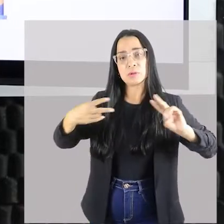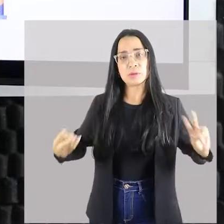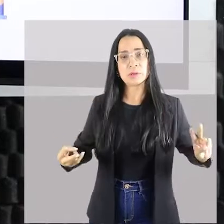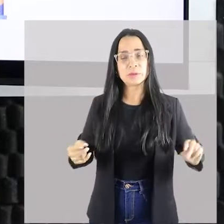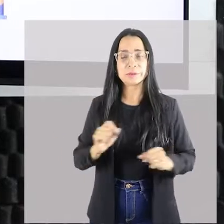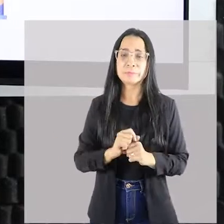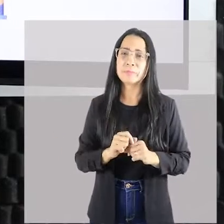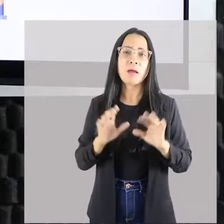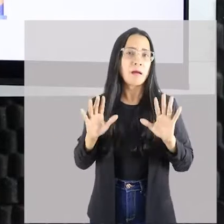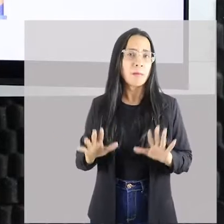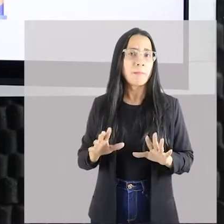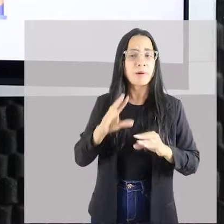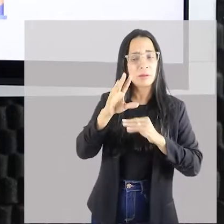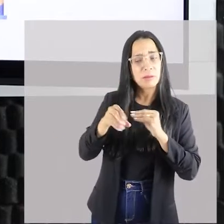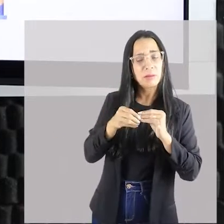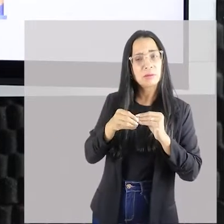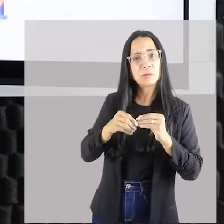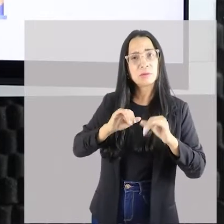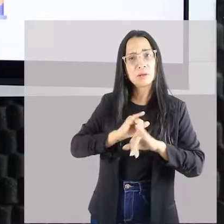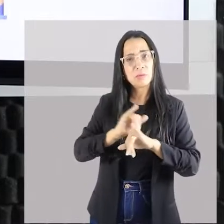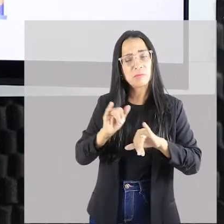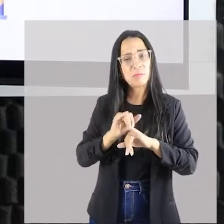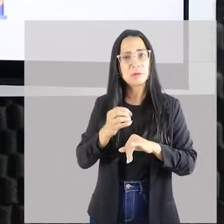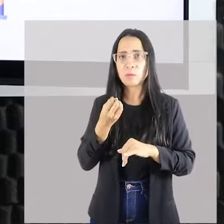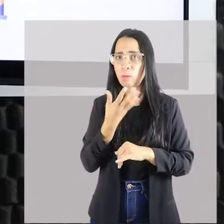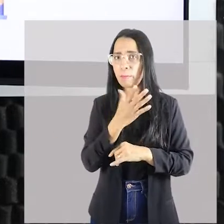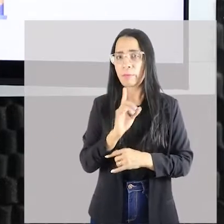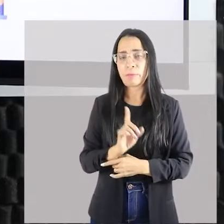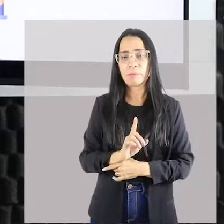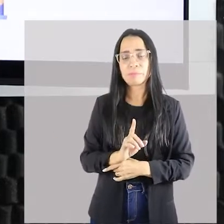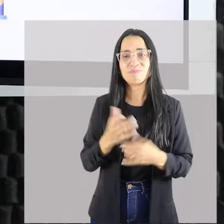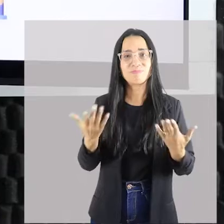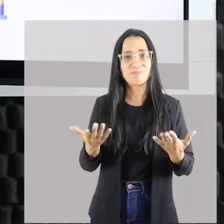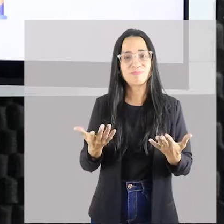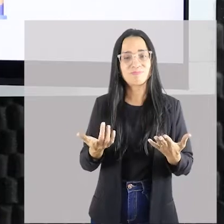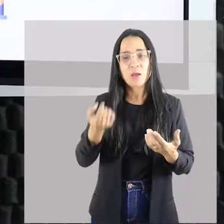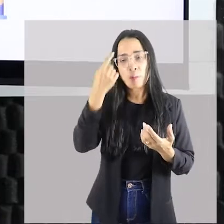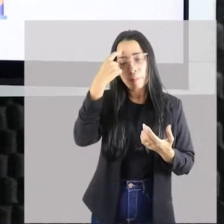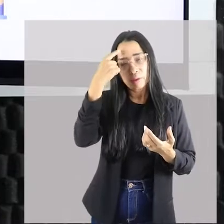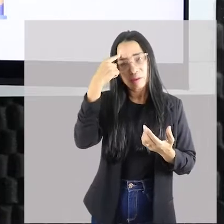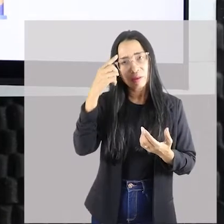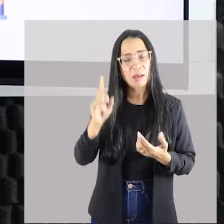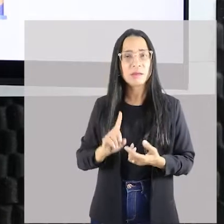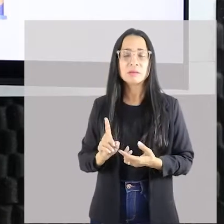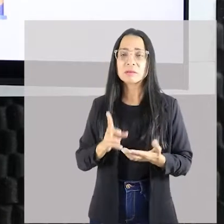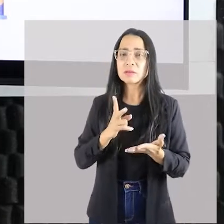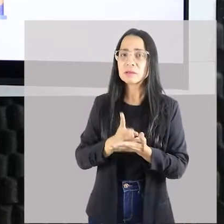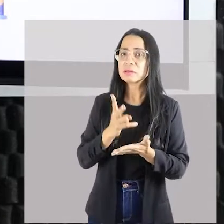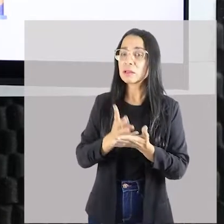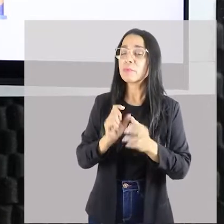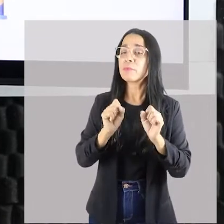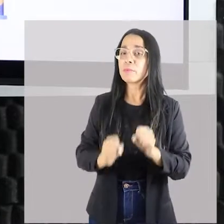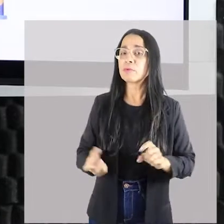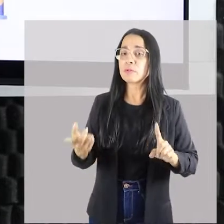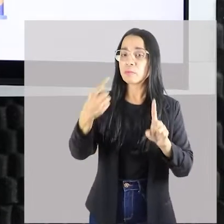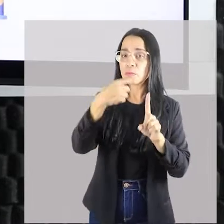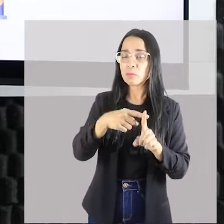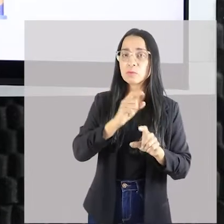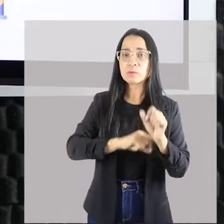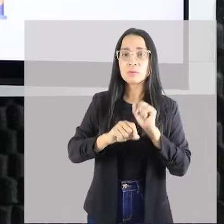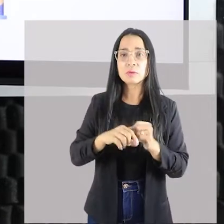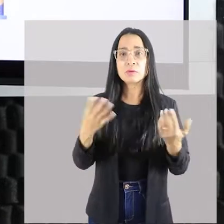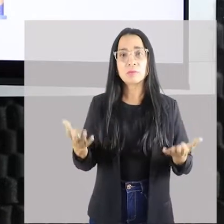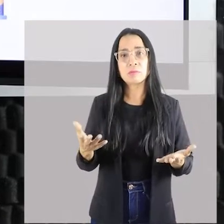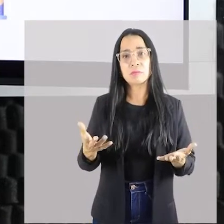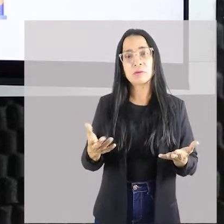bom, né? Ali, a gente tem que pensar que nem sempre essa informação genética, ela pode ser positiva para você, né?